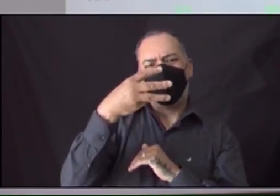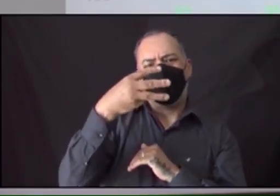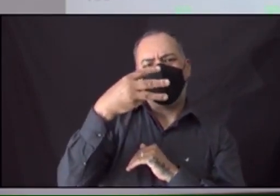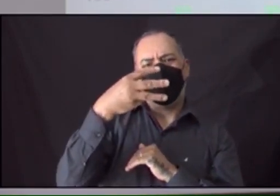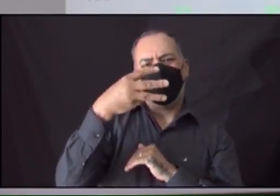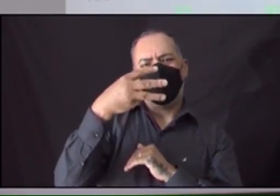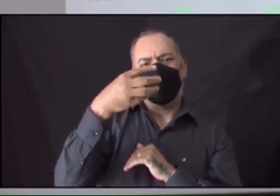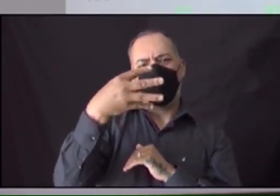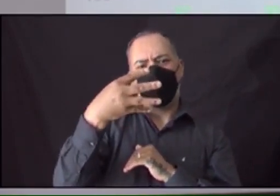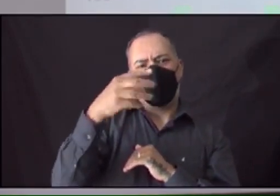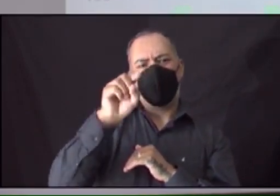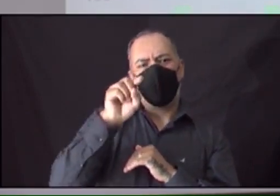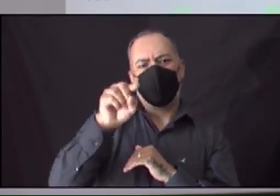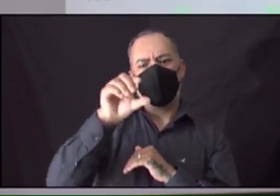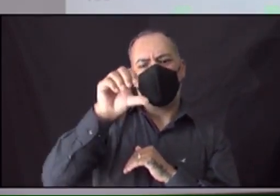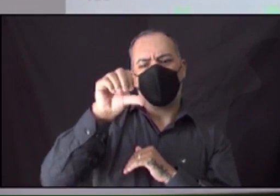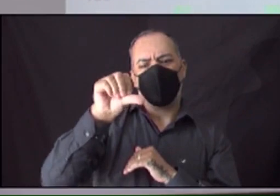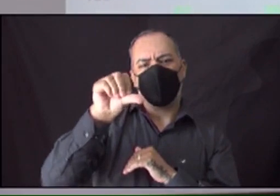34,98% e que nós tivemos